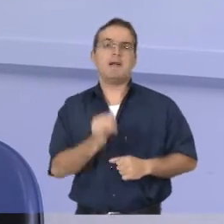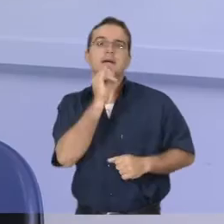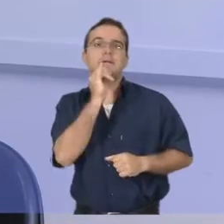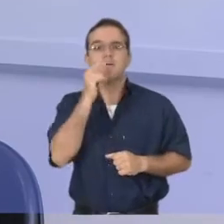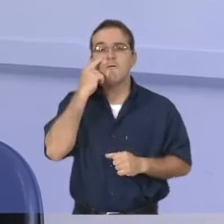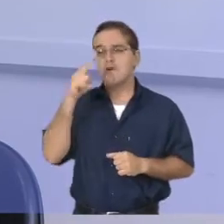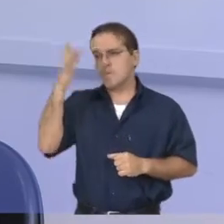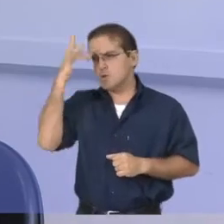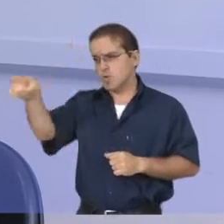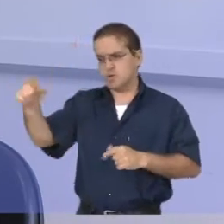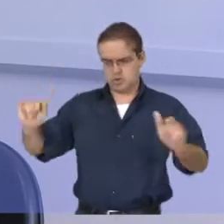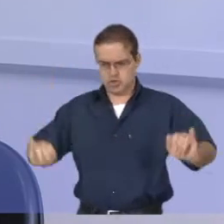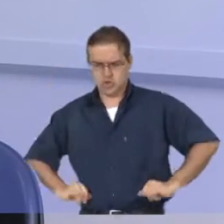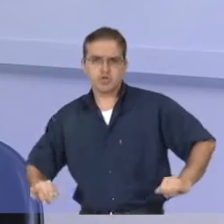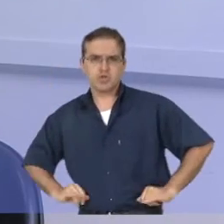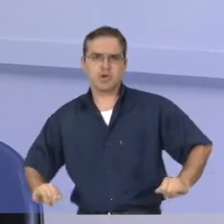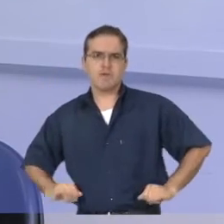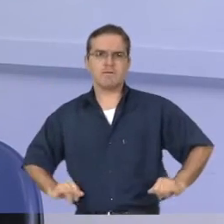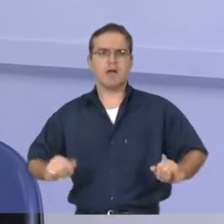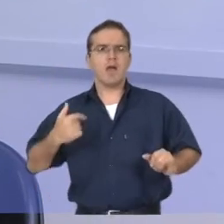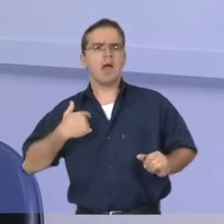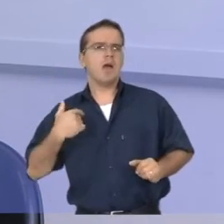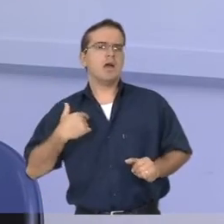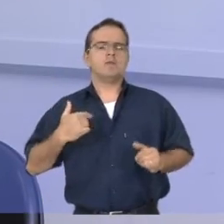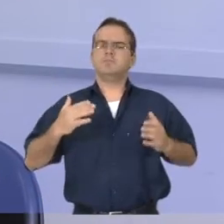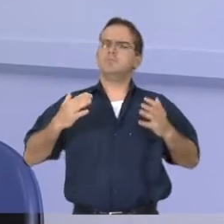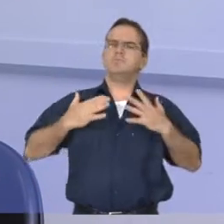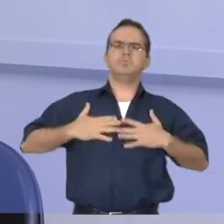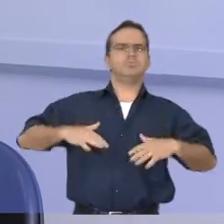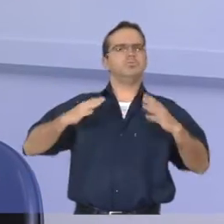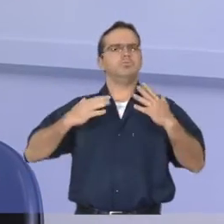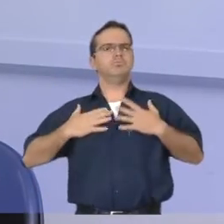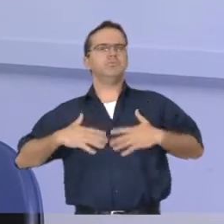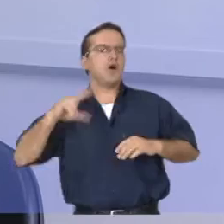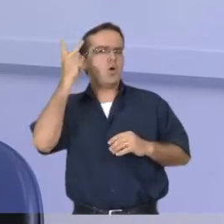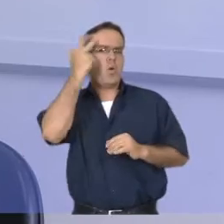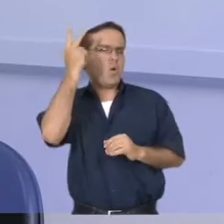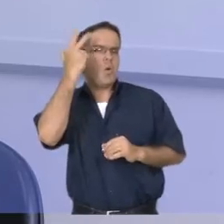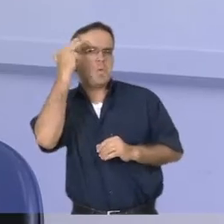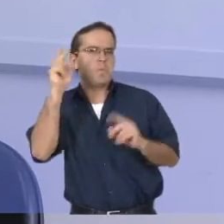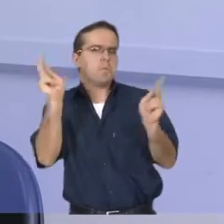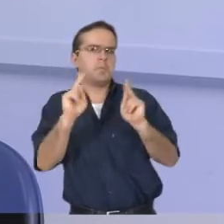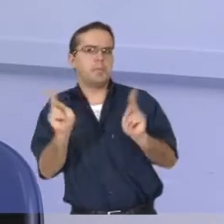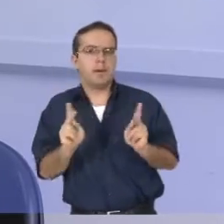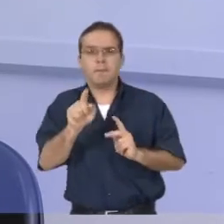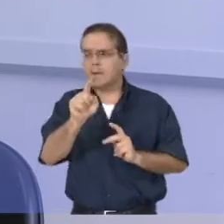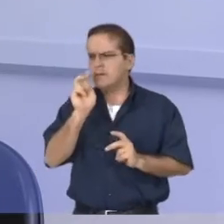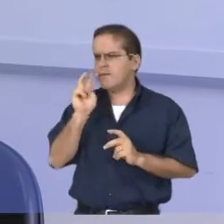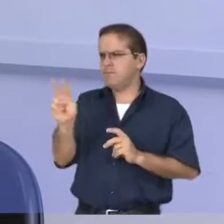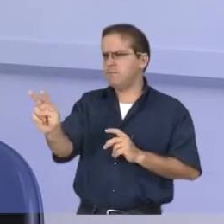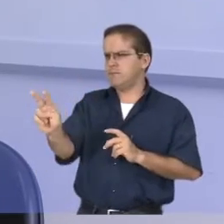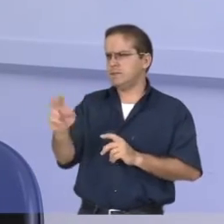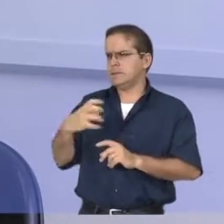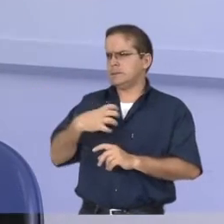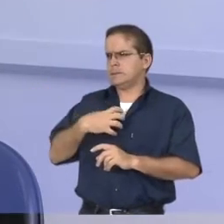o sofrimento de uma outra pessoa e mesmo estando num estado de conforto, de agradabilidade, eu também me sentir triste ou